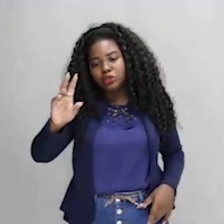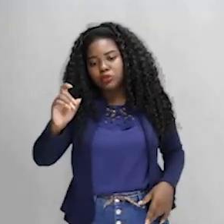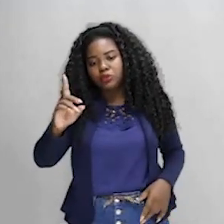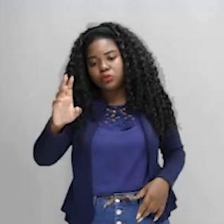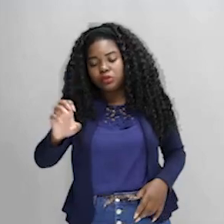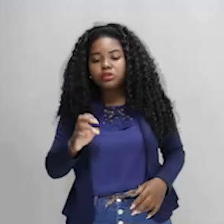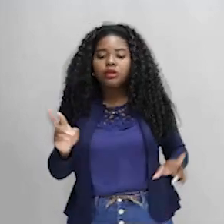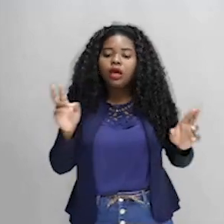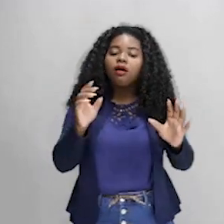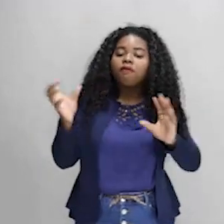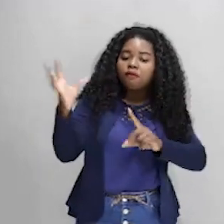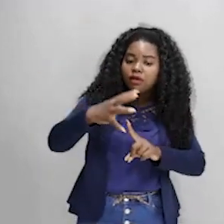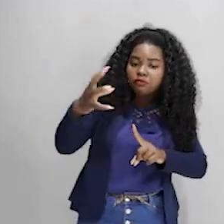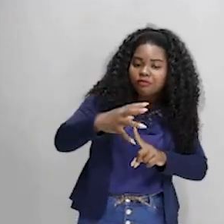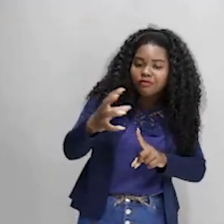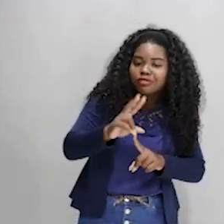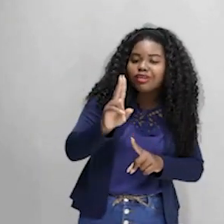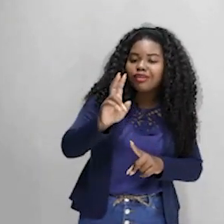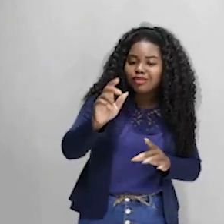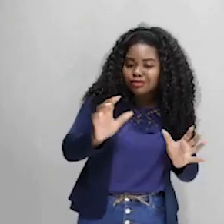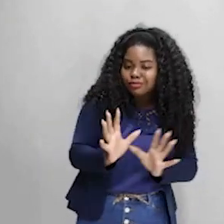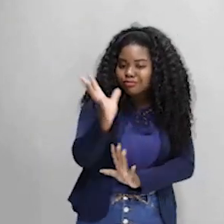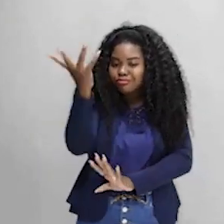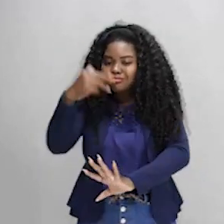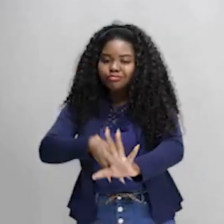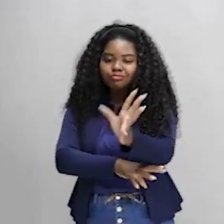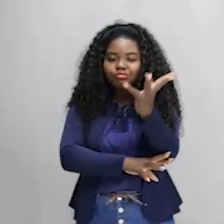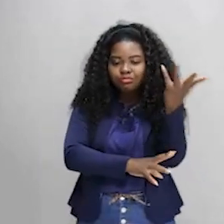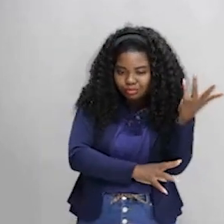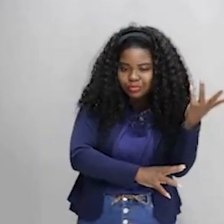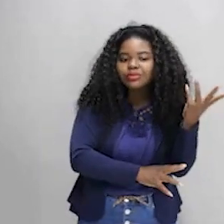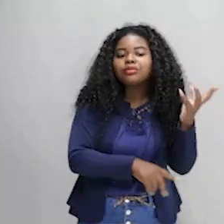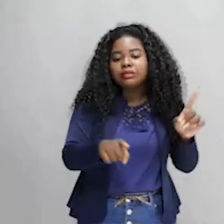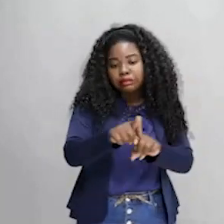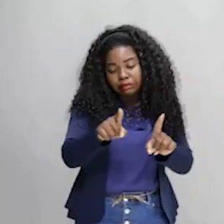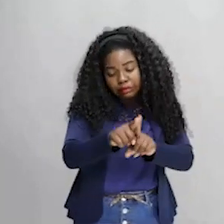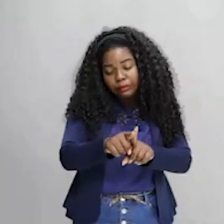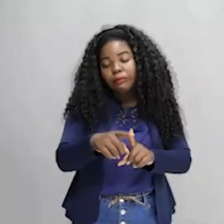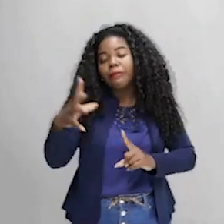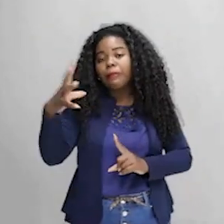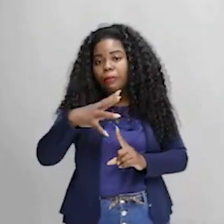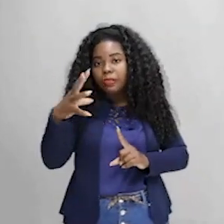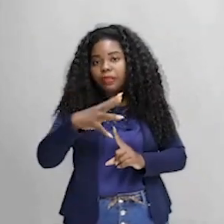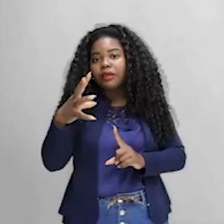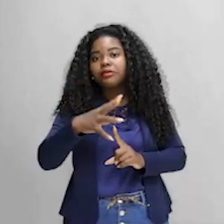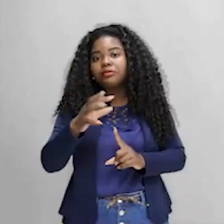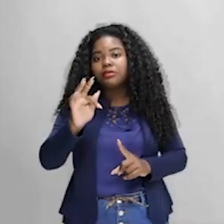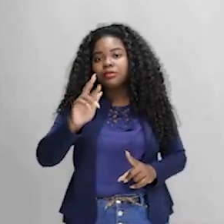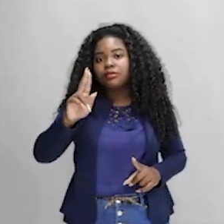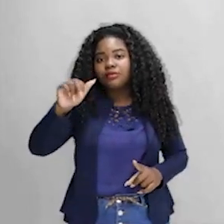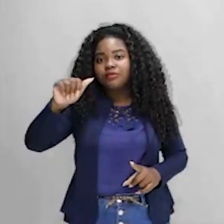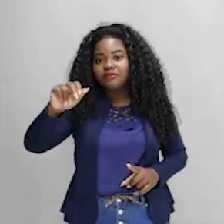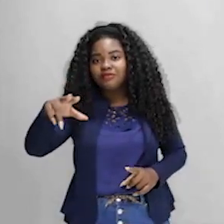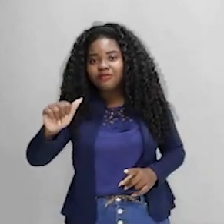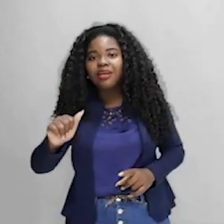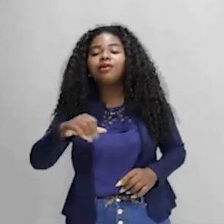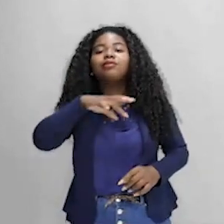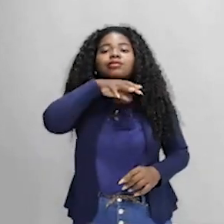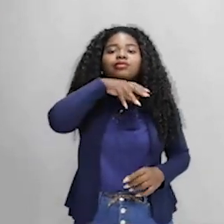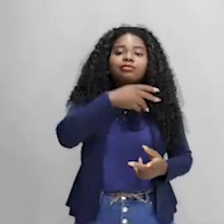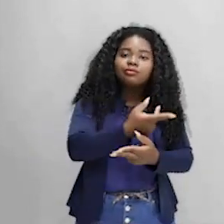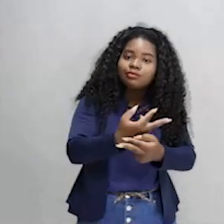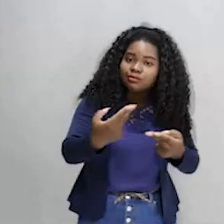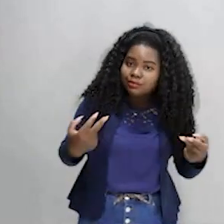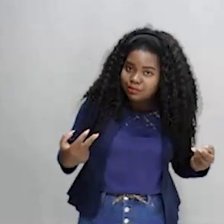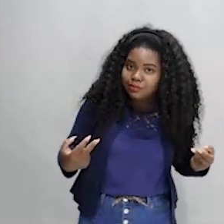diretamente na sua vegetação, que, por consequentemente, vai influenciar na sua também fauna, né, na questão dos animais.